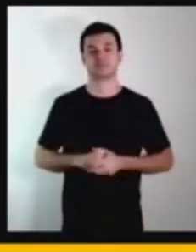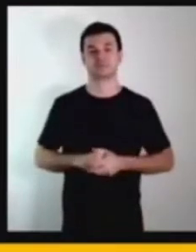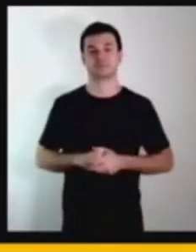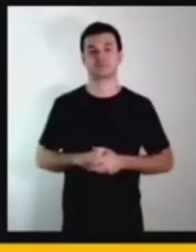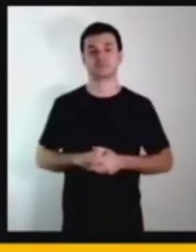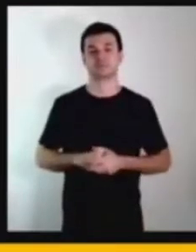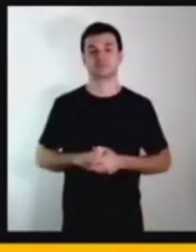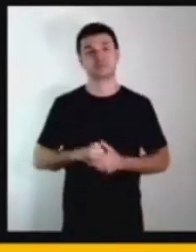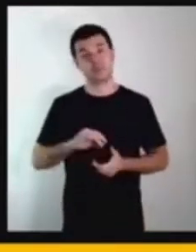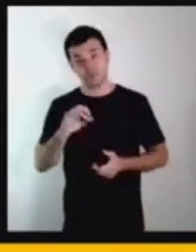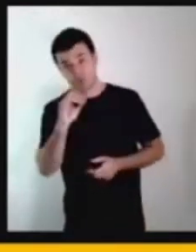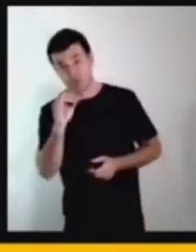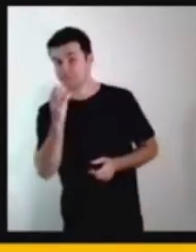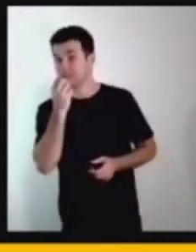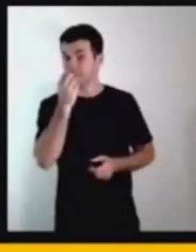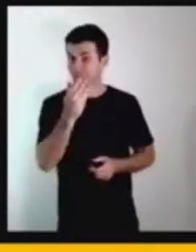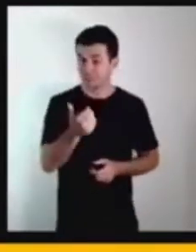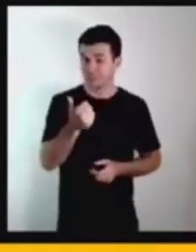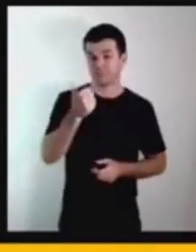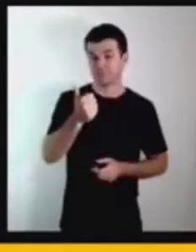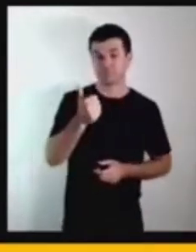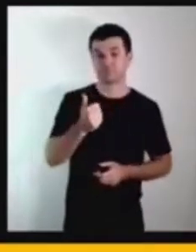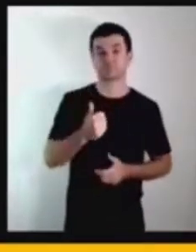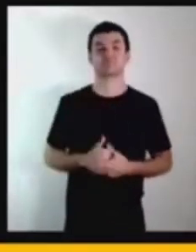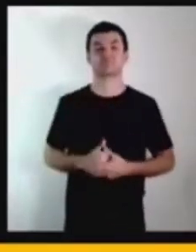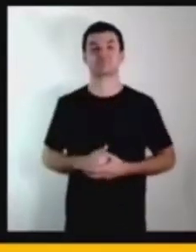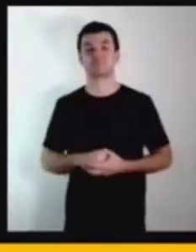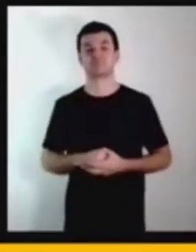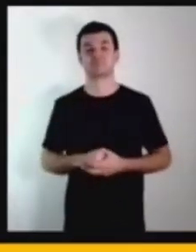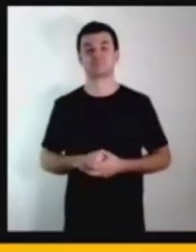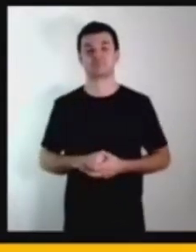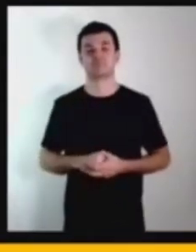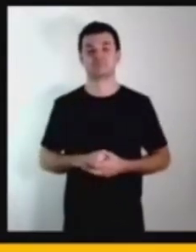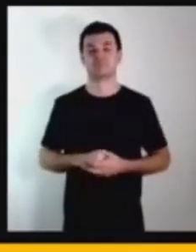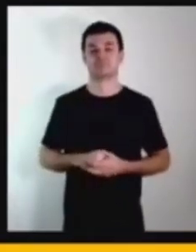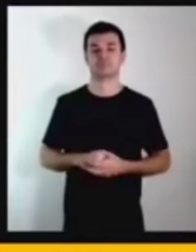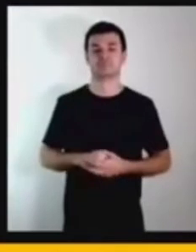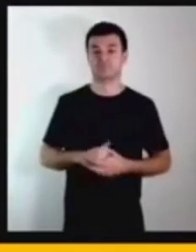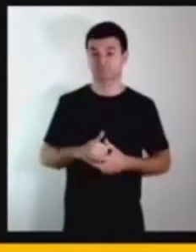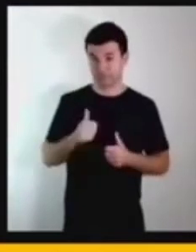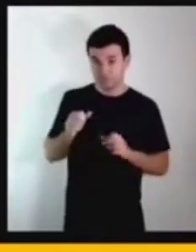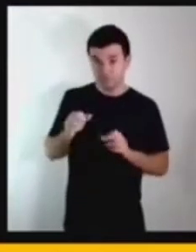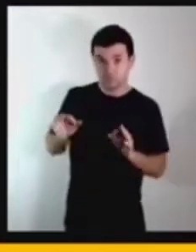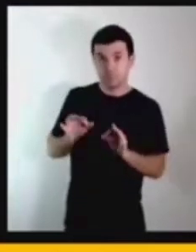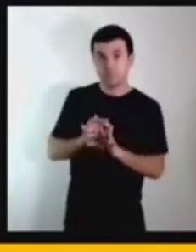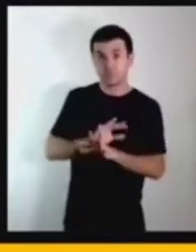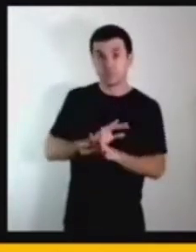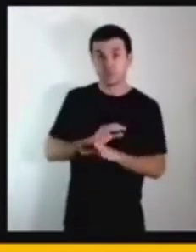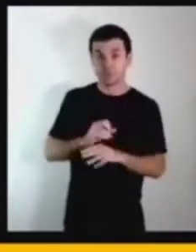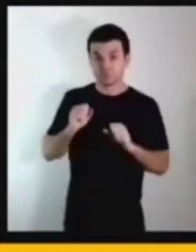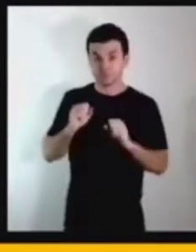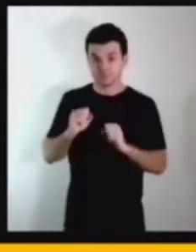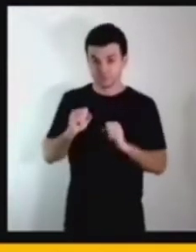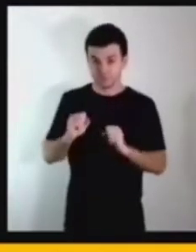Oi, Bia, tudo bom? Tudo bom, gente? Tudo joia. Tá pronta para fazer essa apresentação?